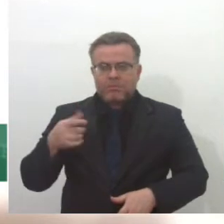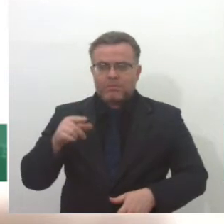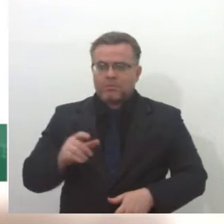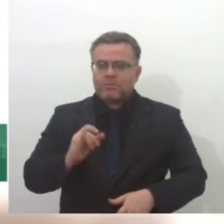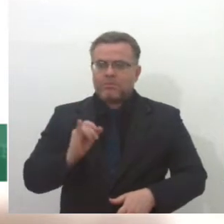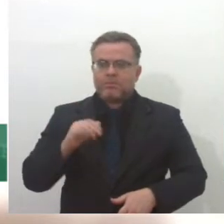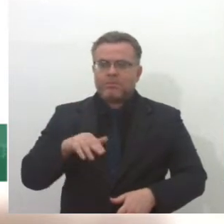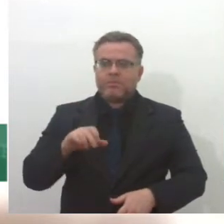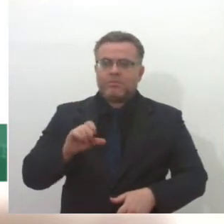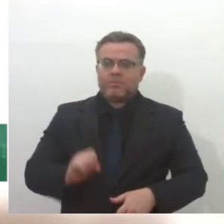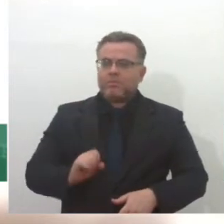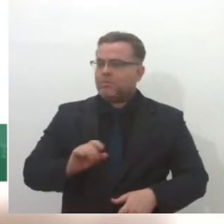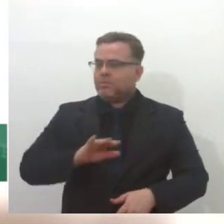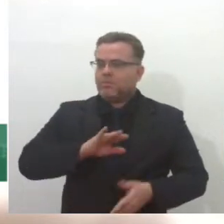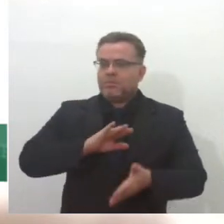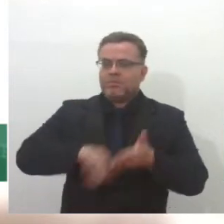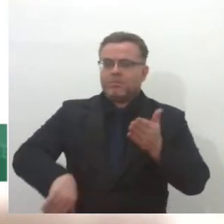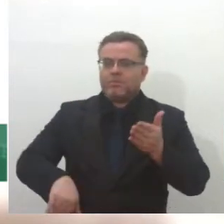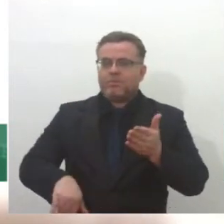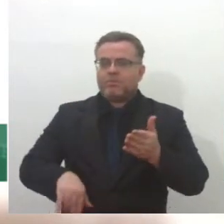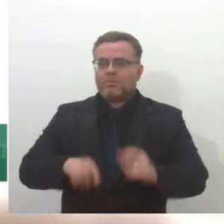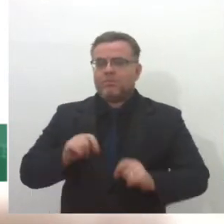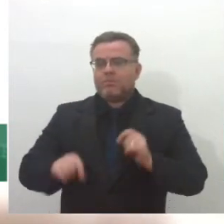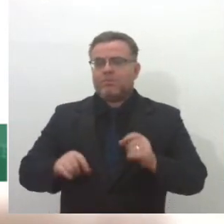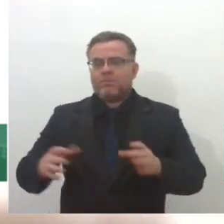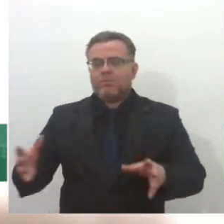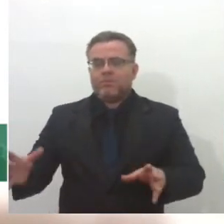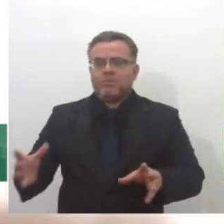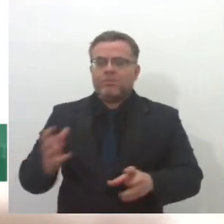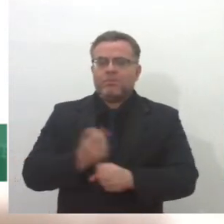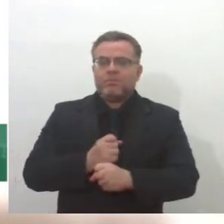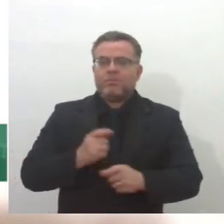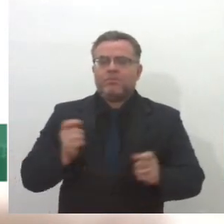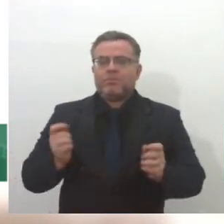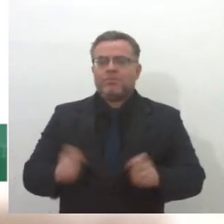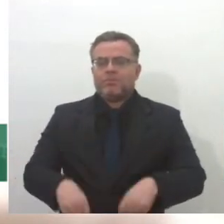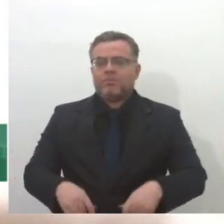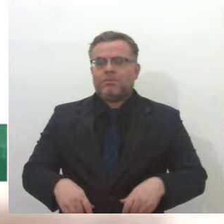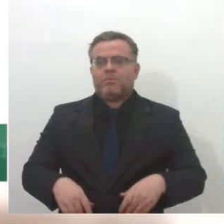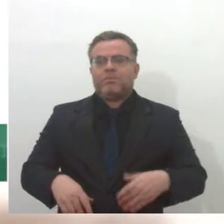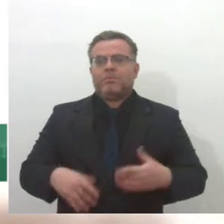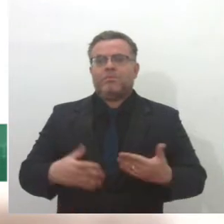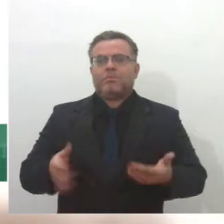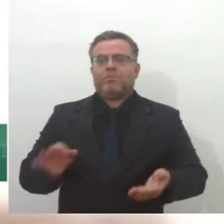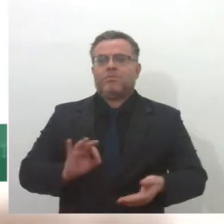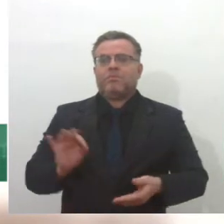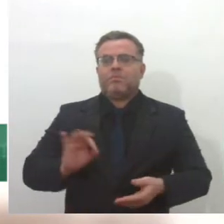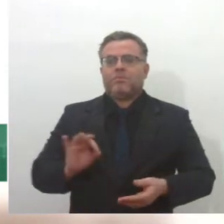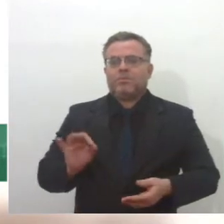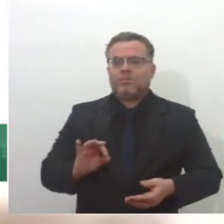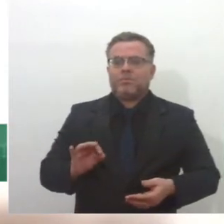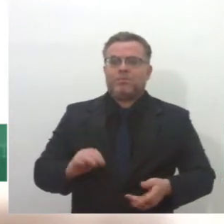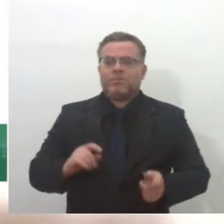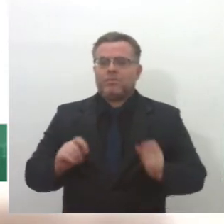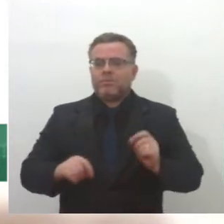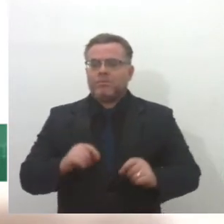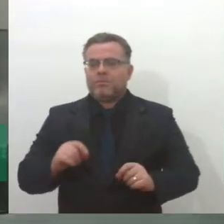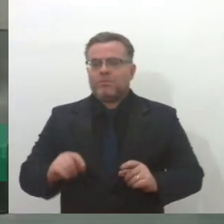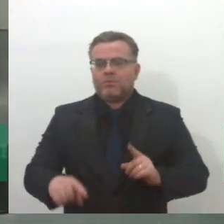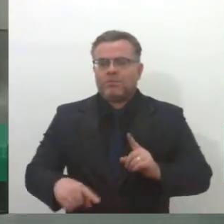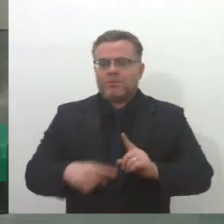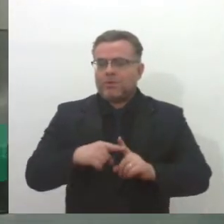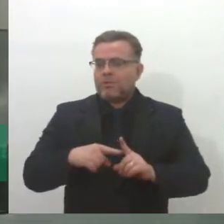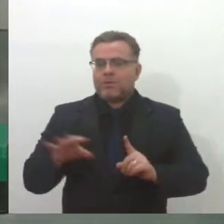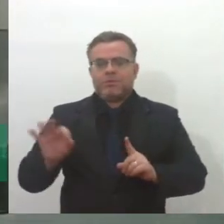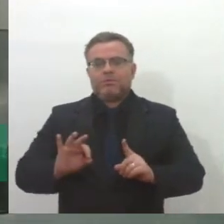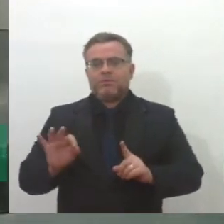em consideração como a base de cálculo para PIS e COFINS, entendeu? Porque ela não representa o faturamento. Então, aí